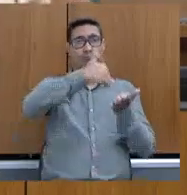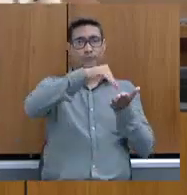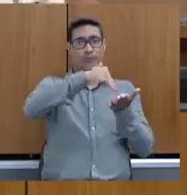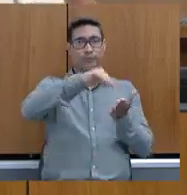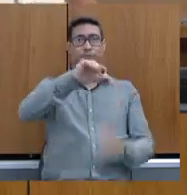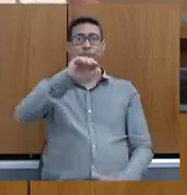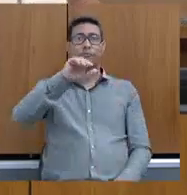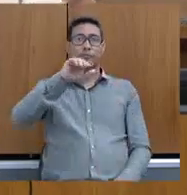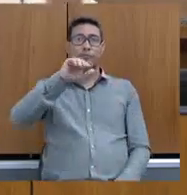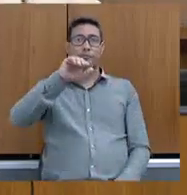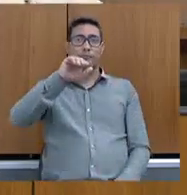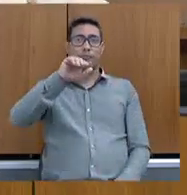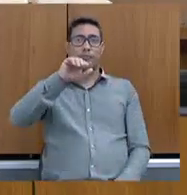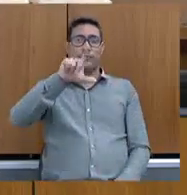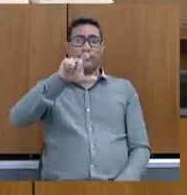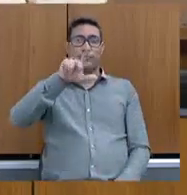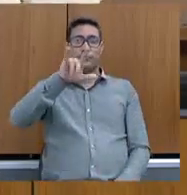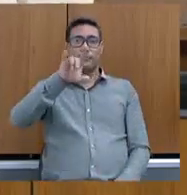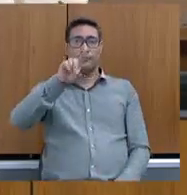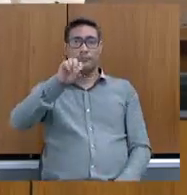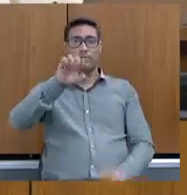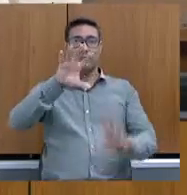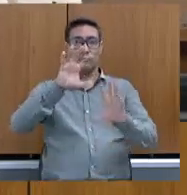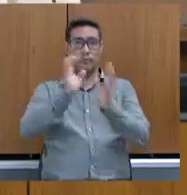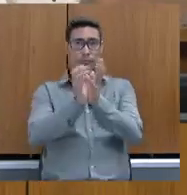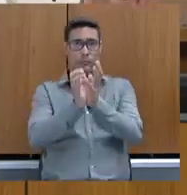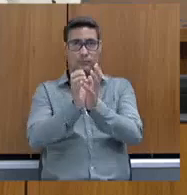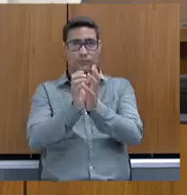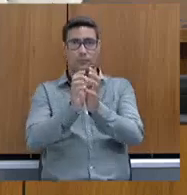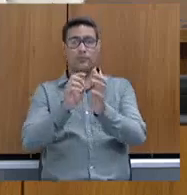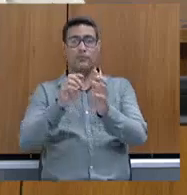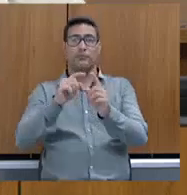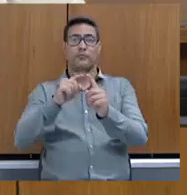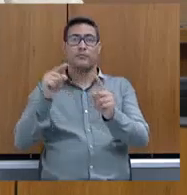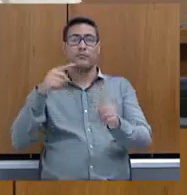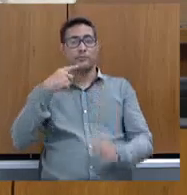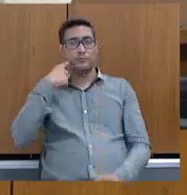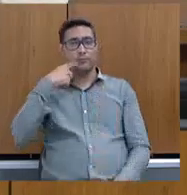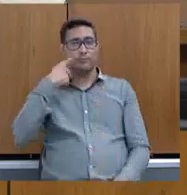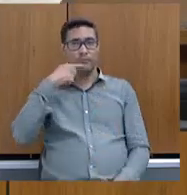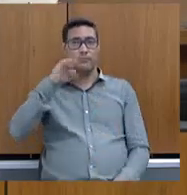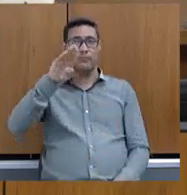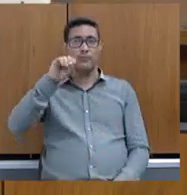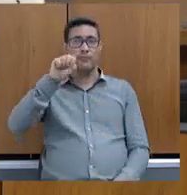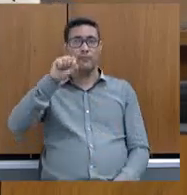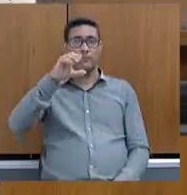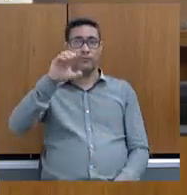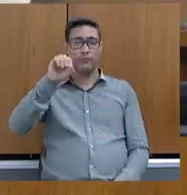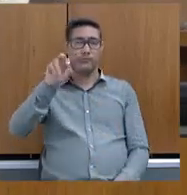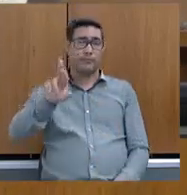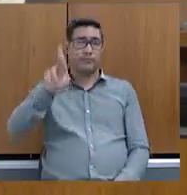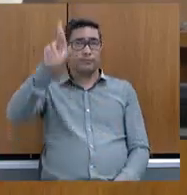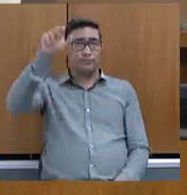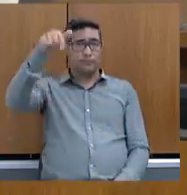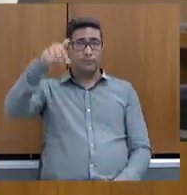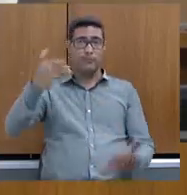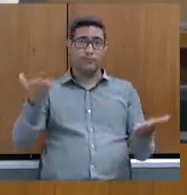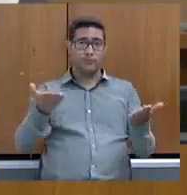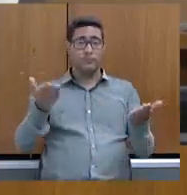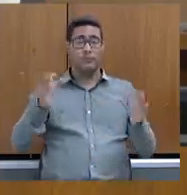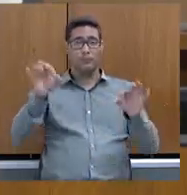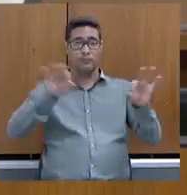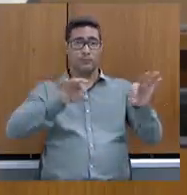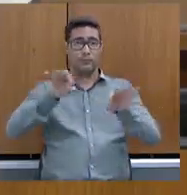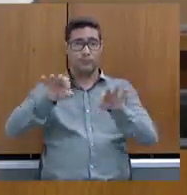toda sua equipe e o nosso Deputado Bosco aqui nos comandando nos instruindo na